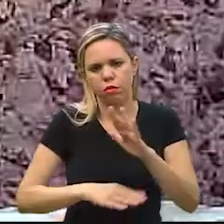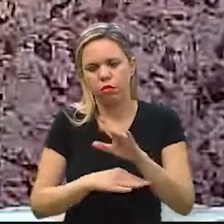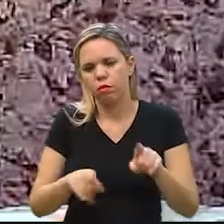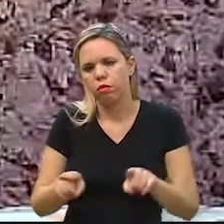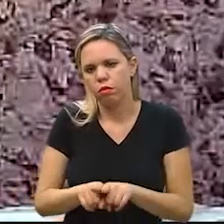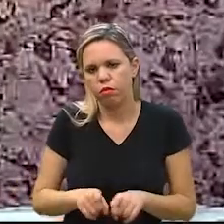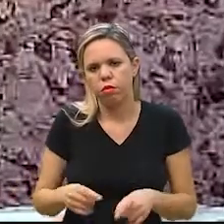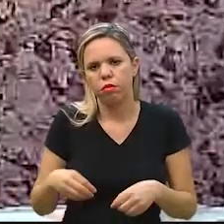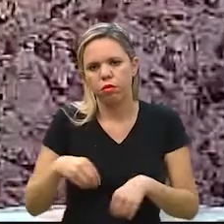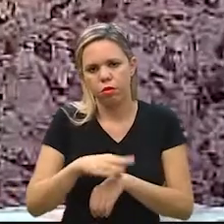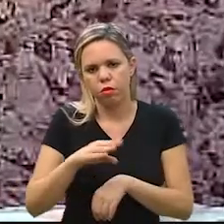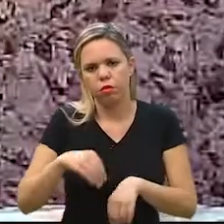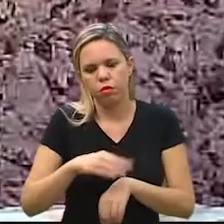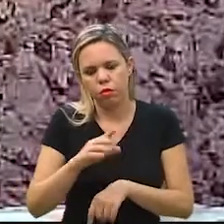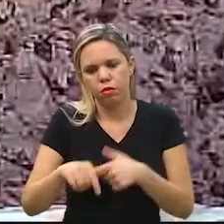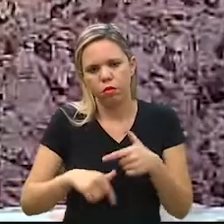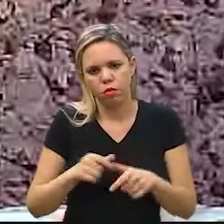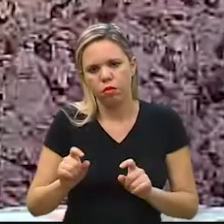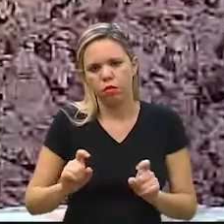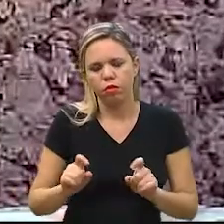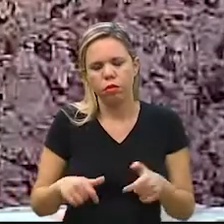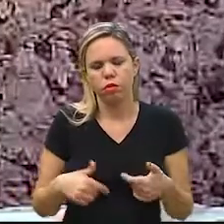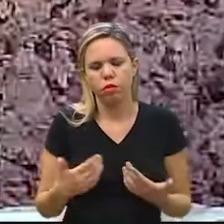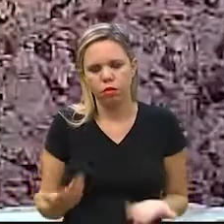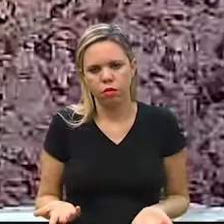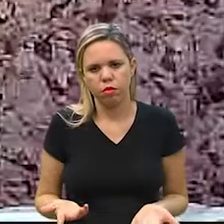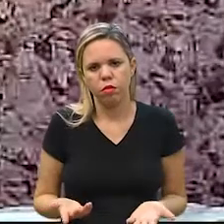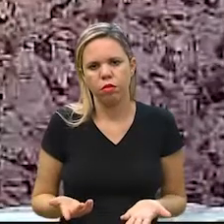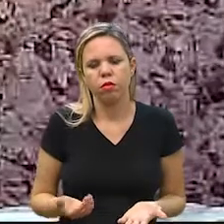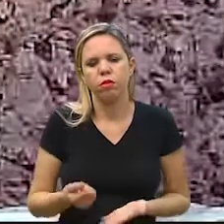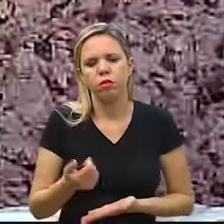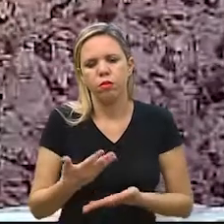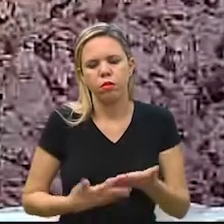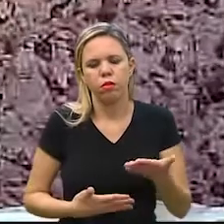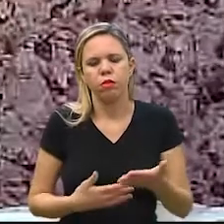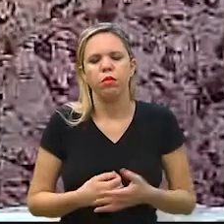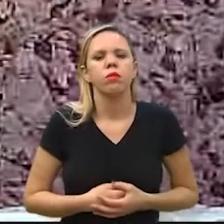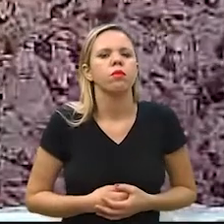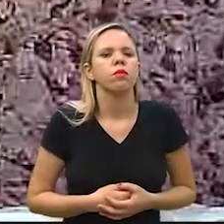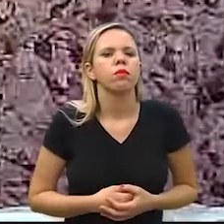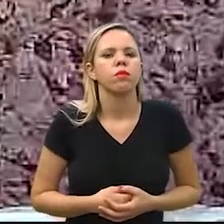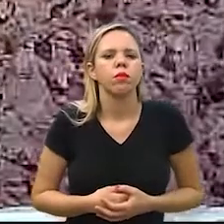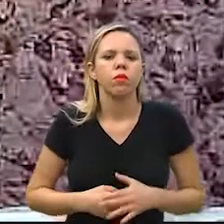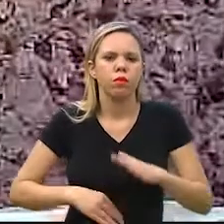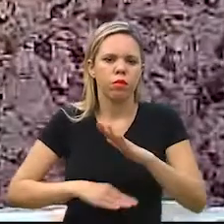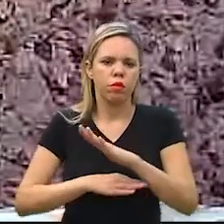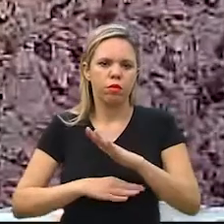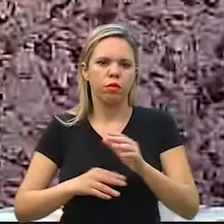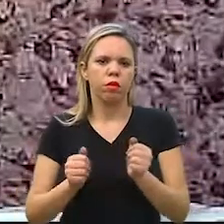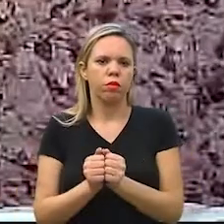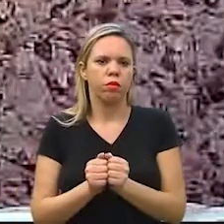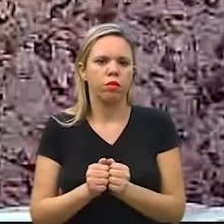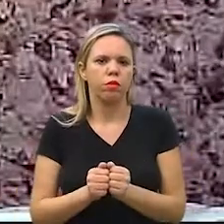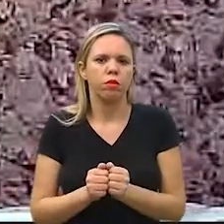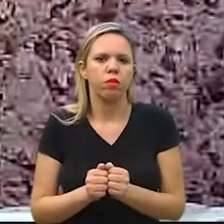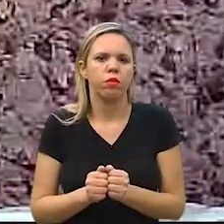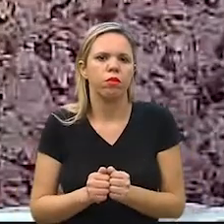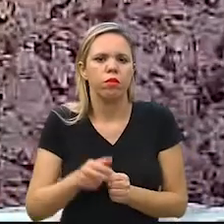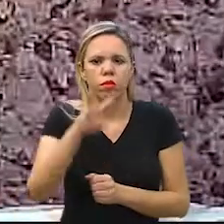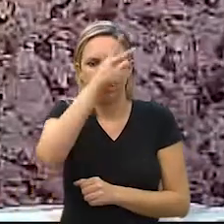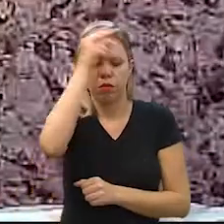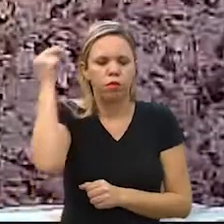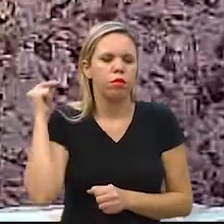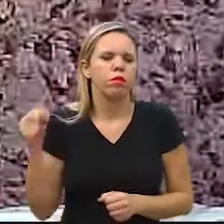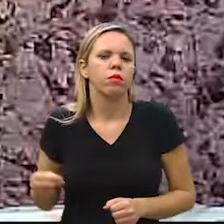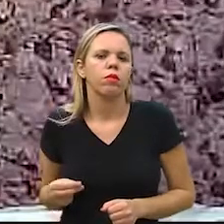também tem conduzido essa relação do Executivo com o Legislativo de uma